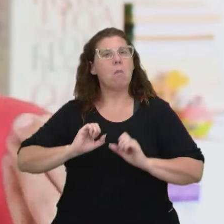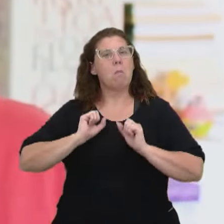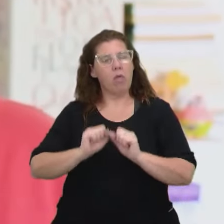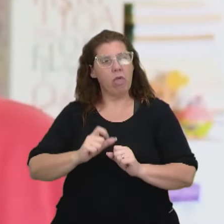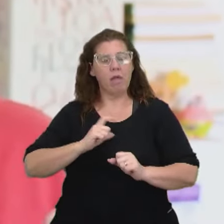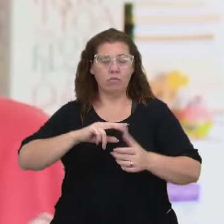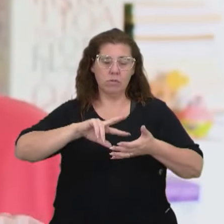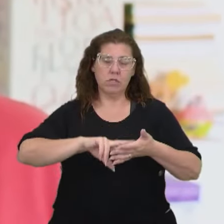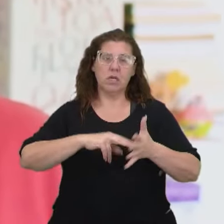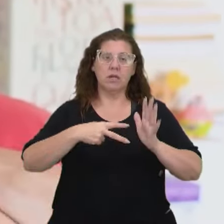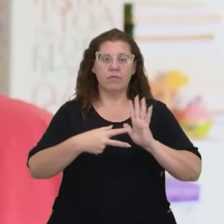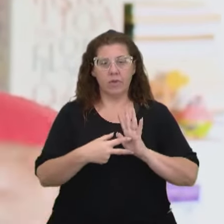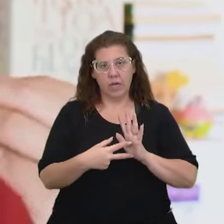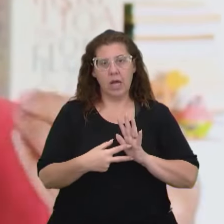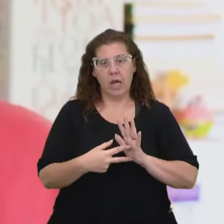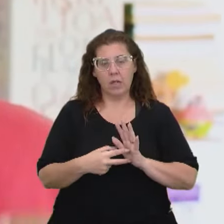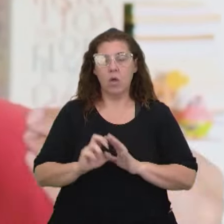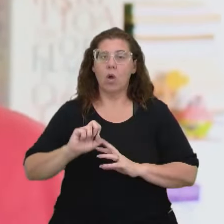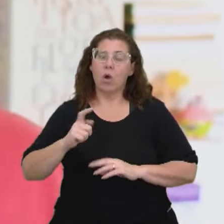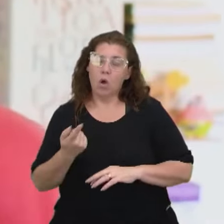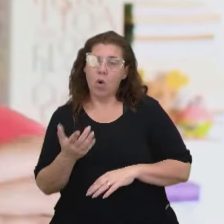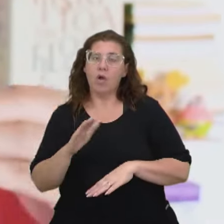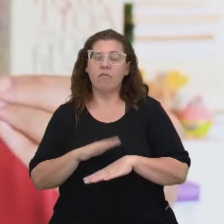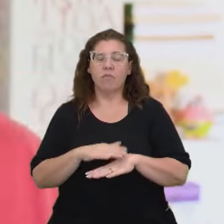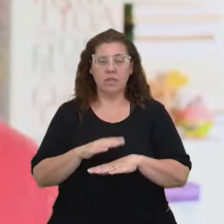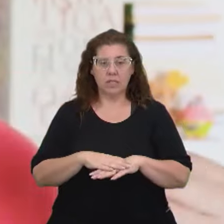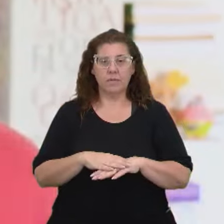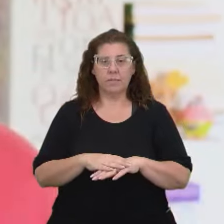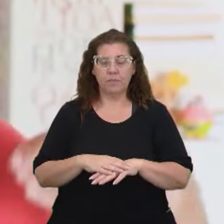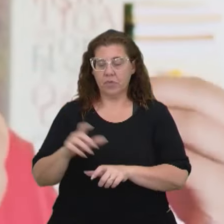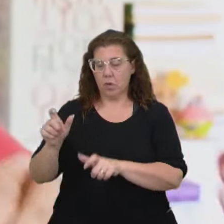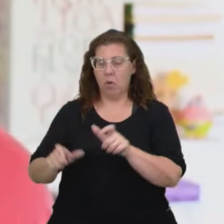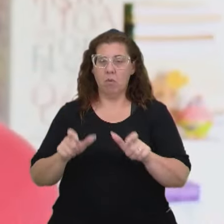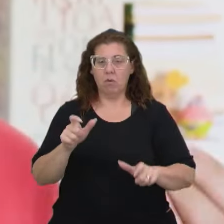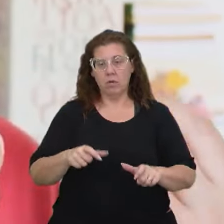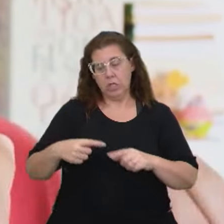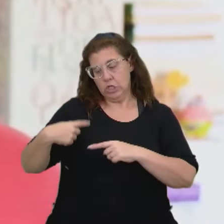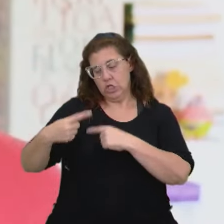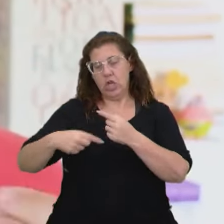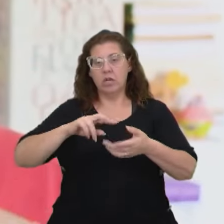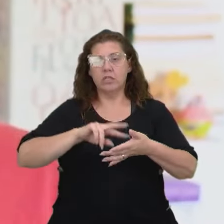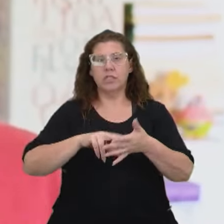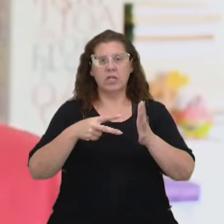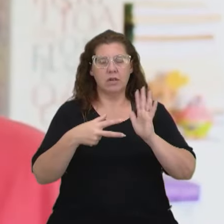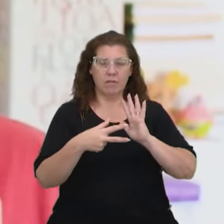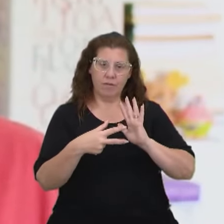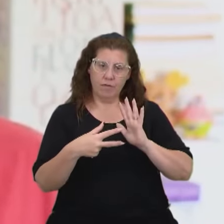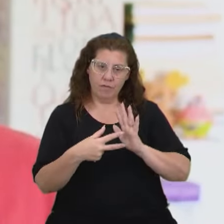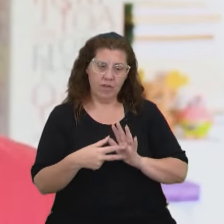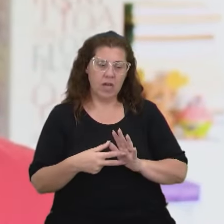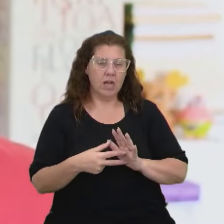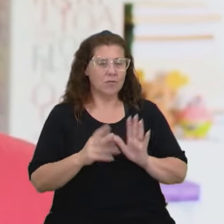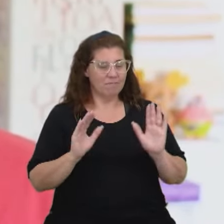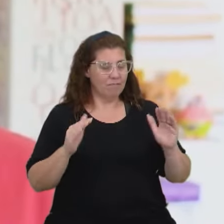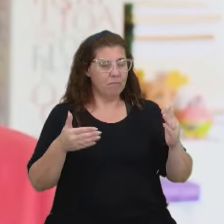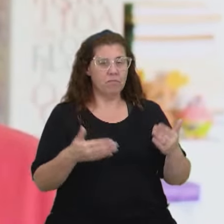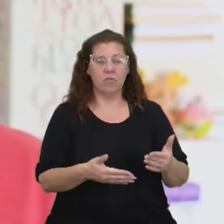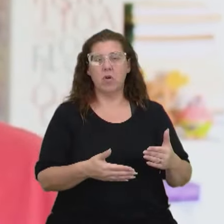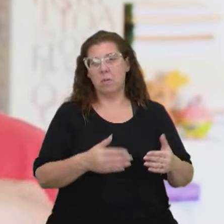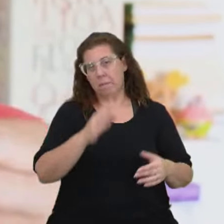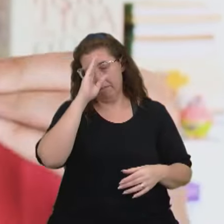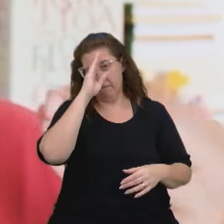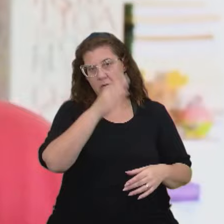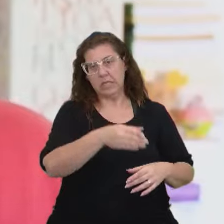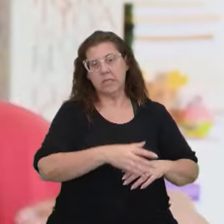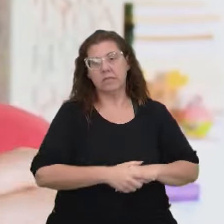um significado, ou ele quer produzir corpos que gerem também significados específicos para aquele momento histórico ou